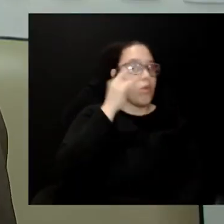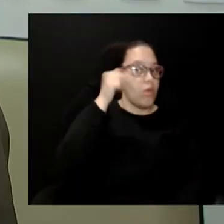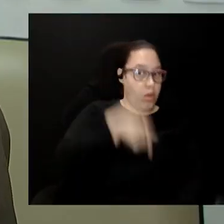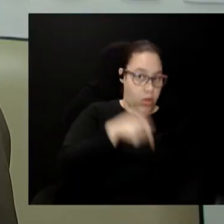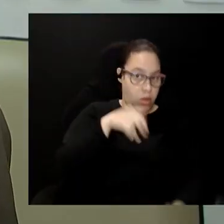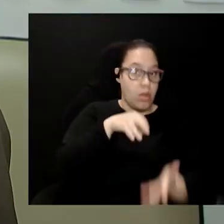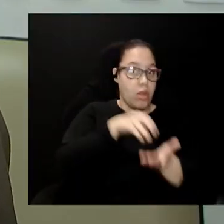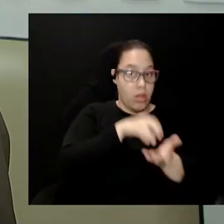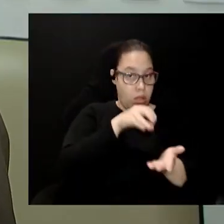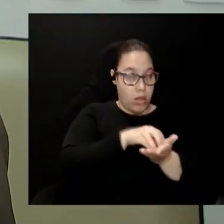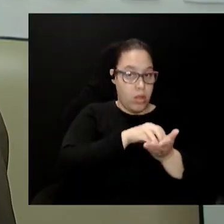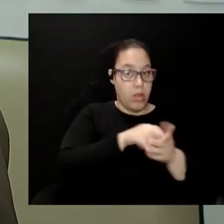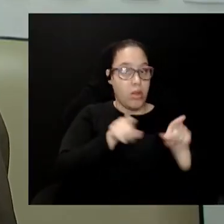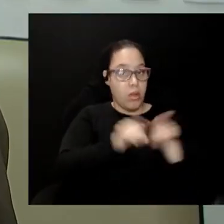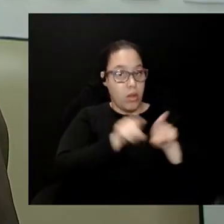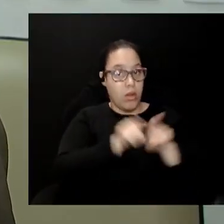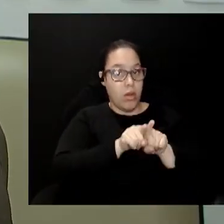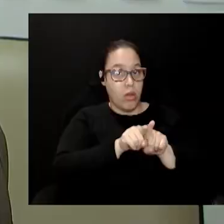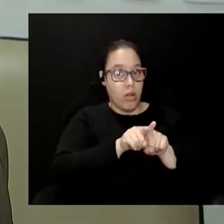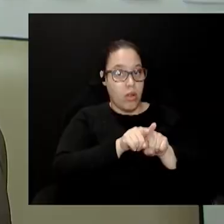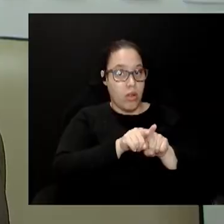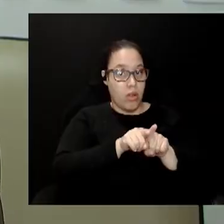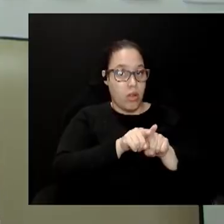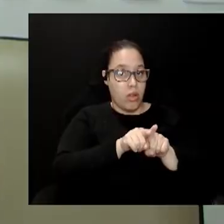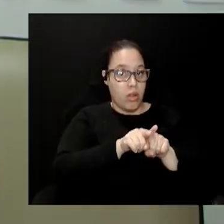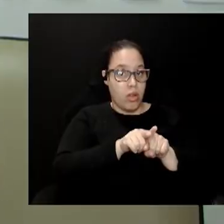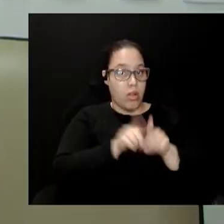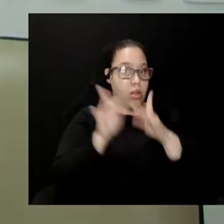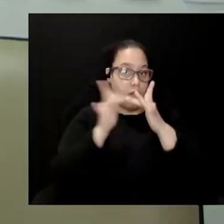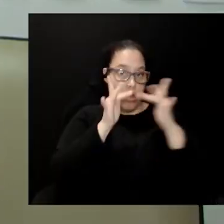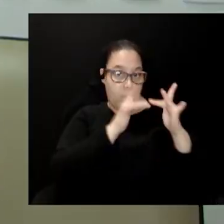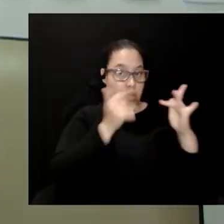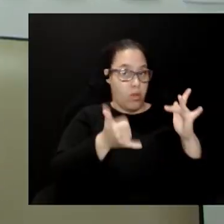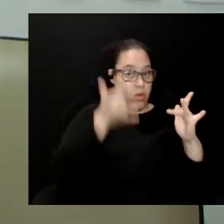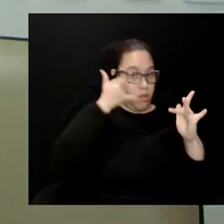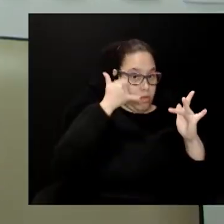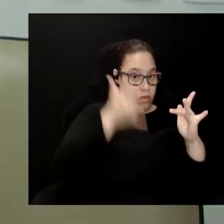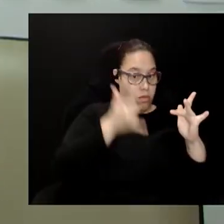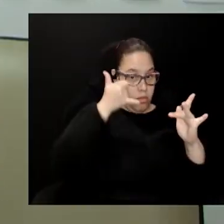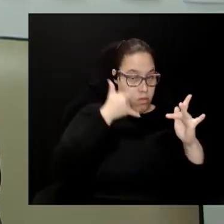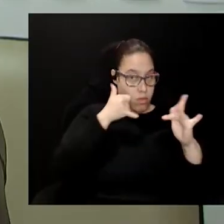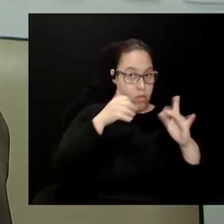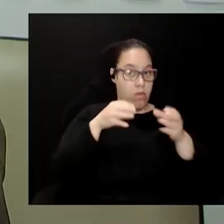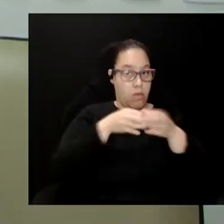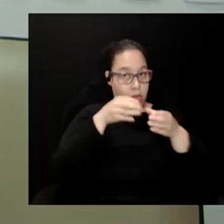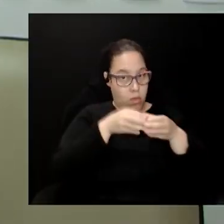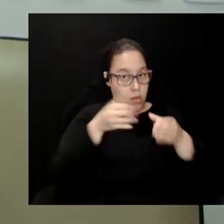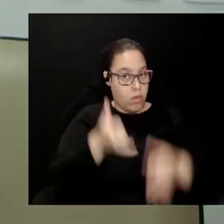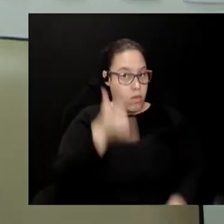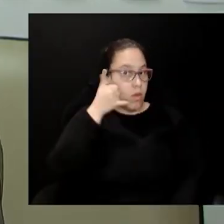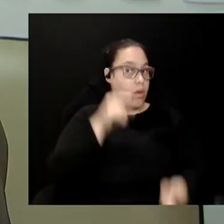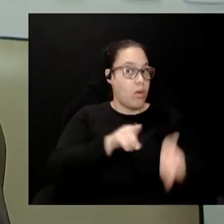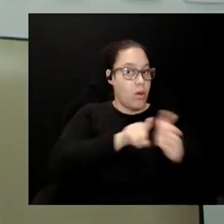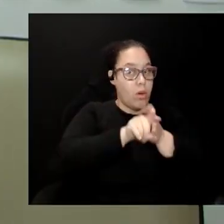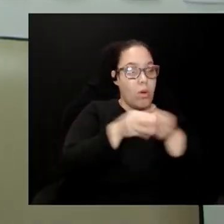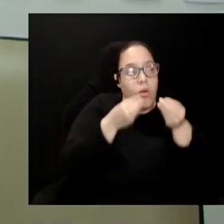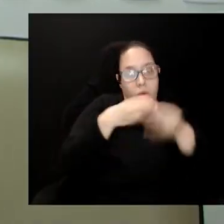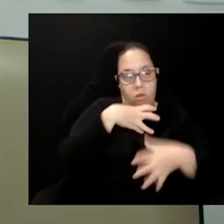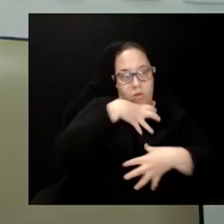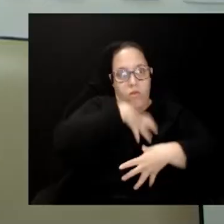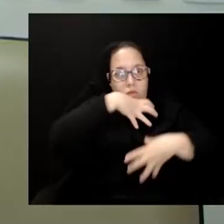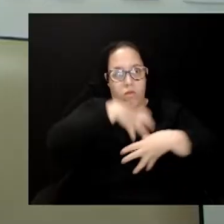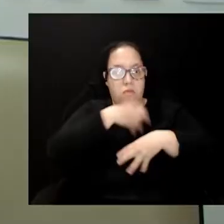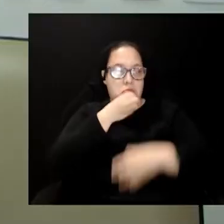ter dois contatos telefônicos. A equipe vai ligar para perguntar como ele tá se sentindo,